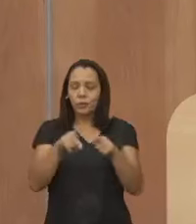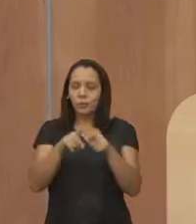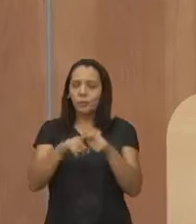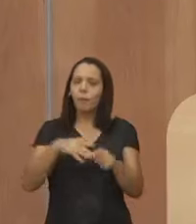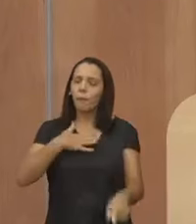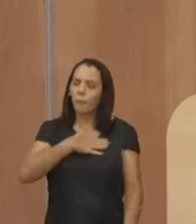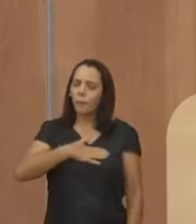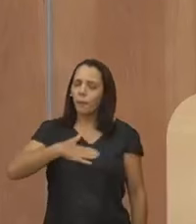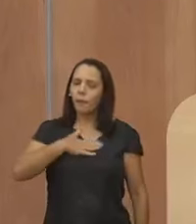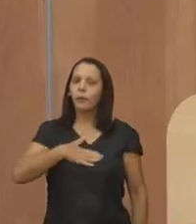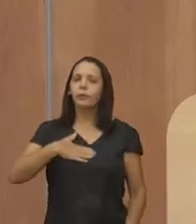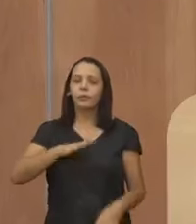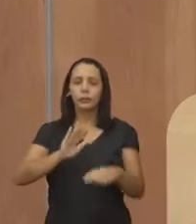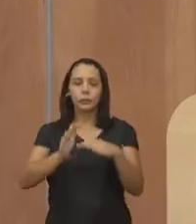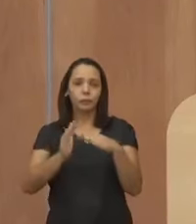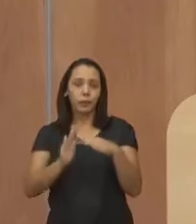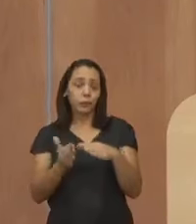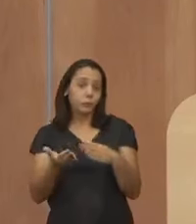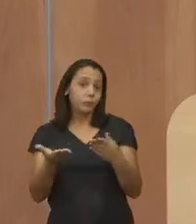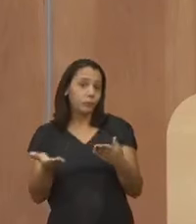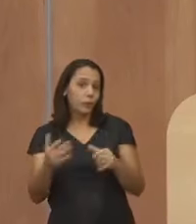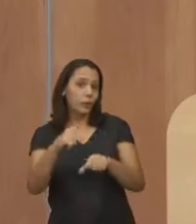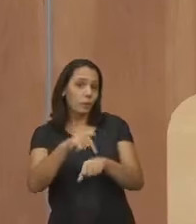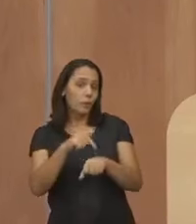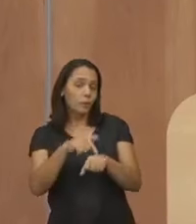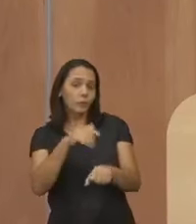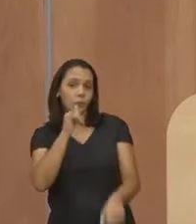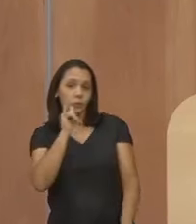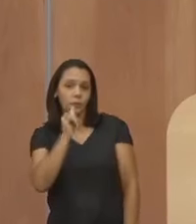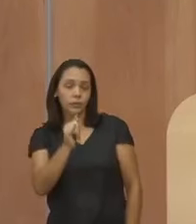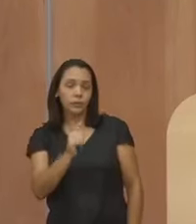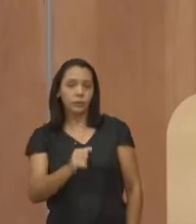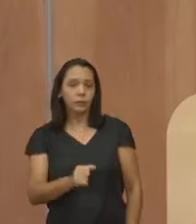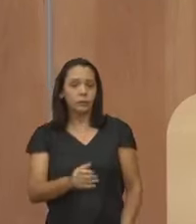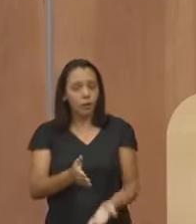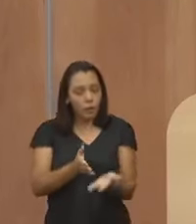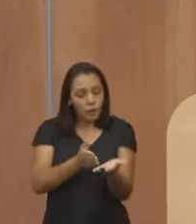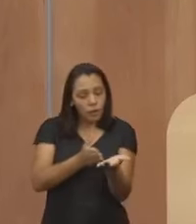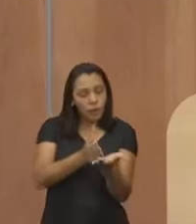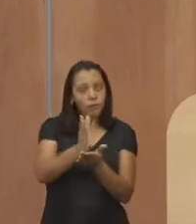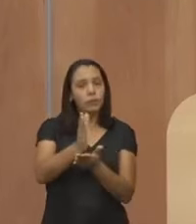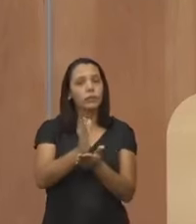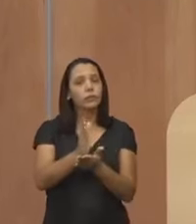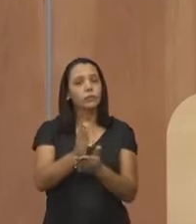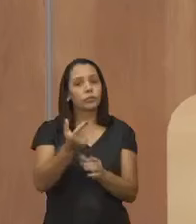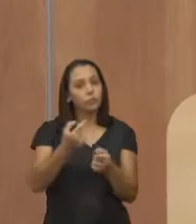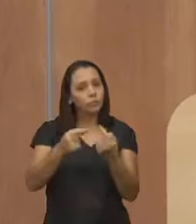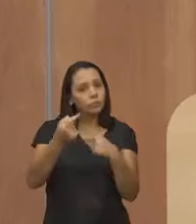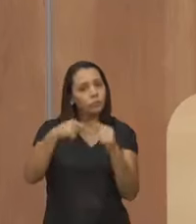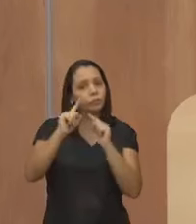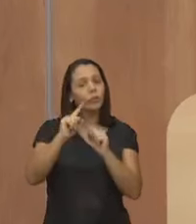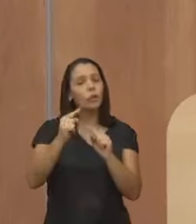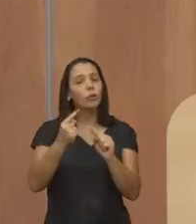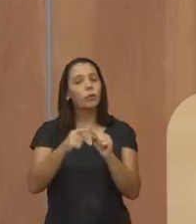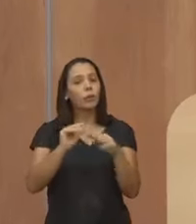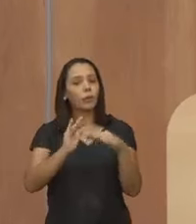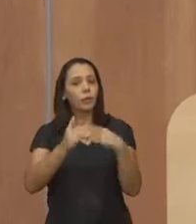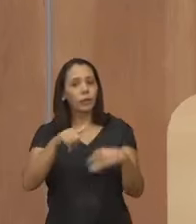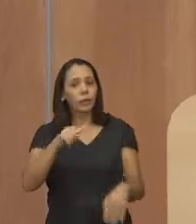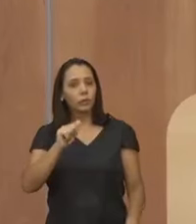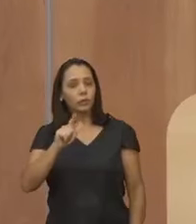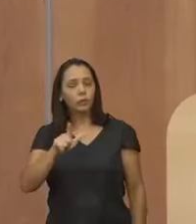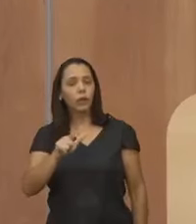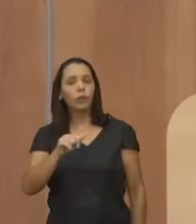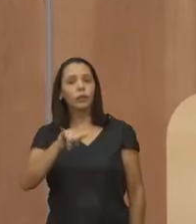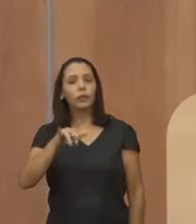pelo Veraneio Ijau, chegou a hora da gente dizer: avante, progresso, porque Veraneio Ijau e